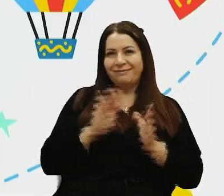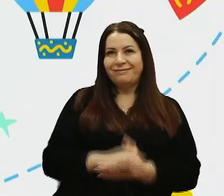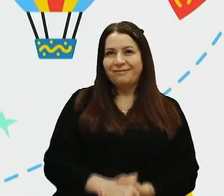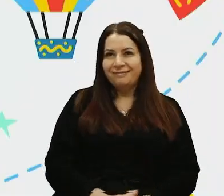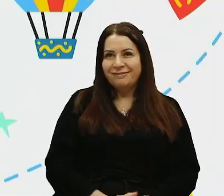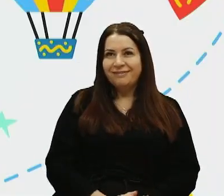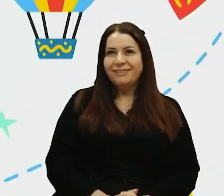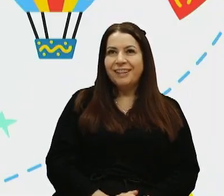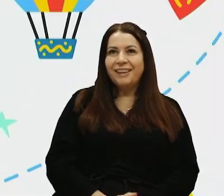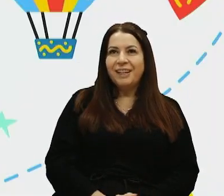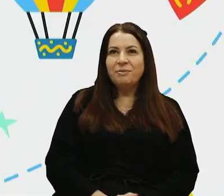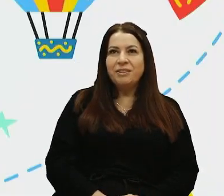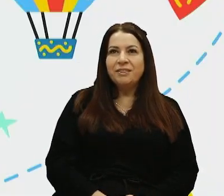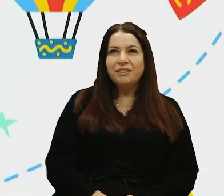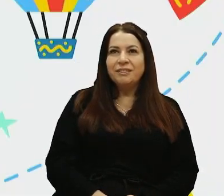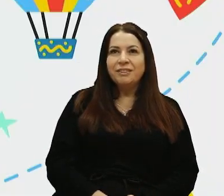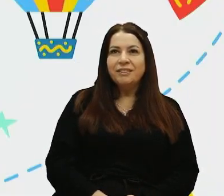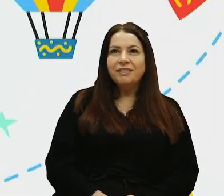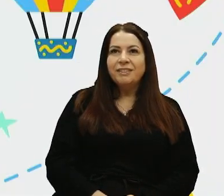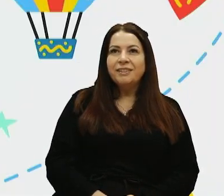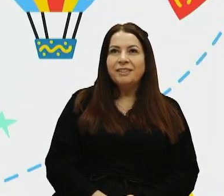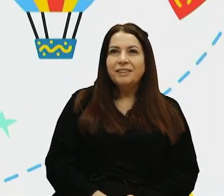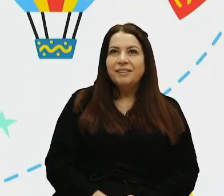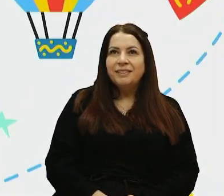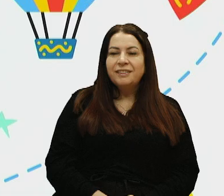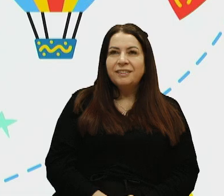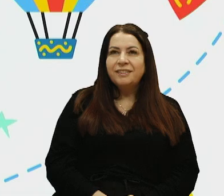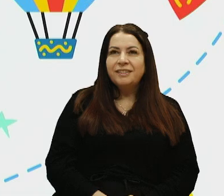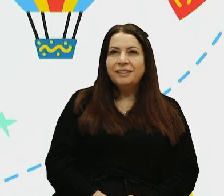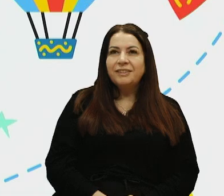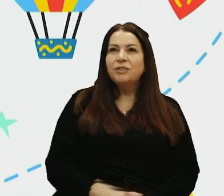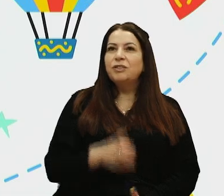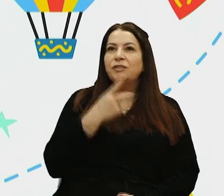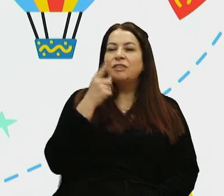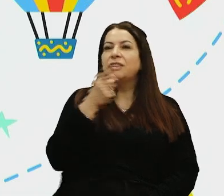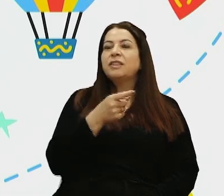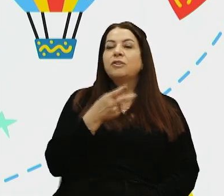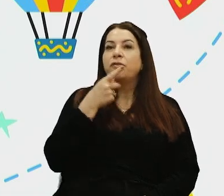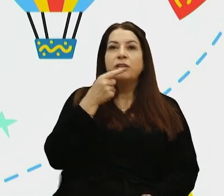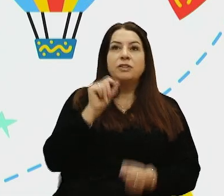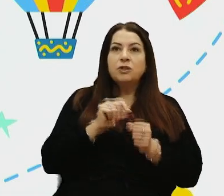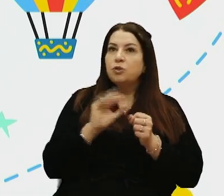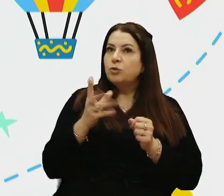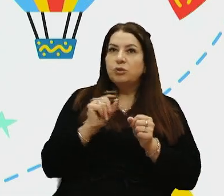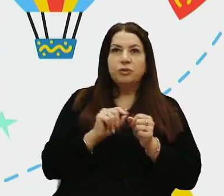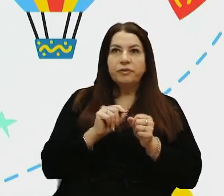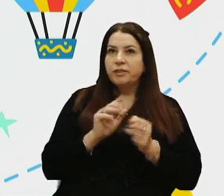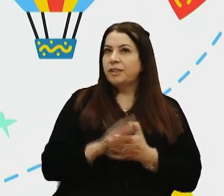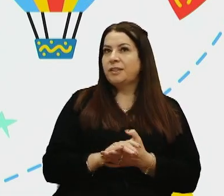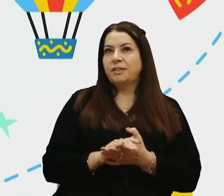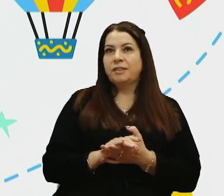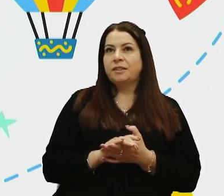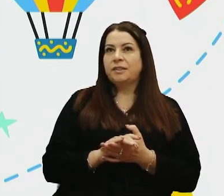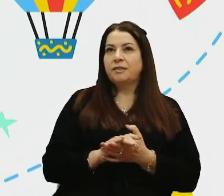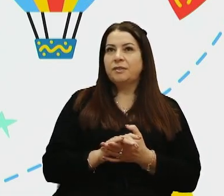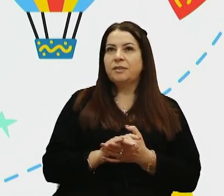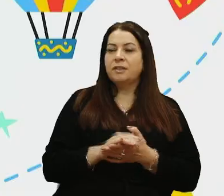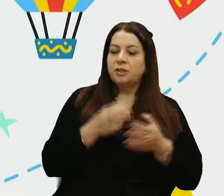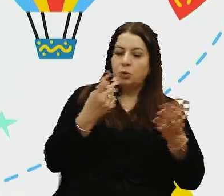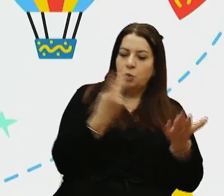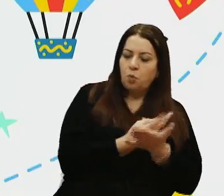O que você hoje diria pra ele? Faça tudo o que tu fez. Errou,